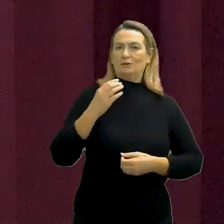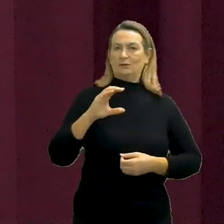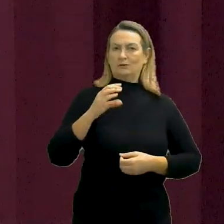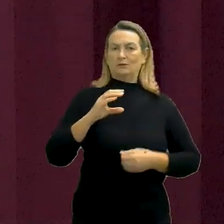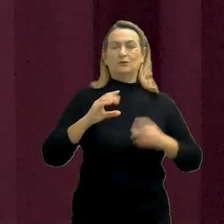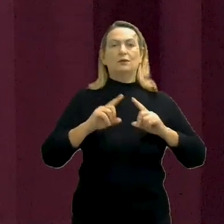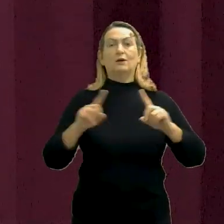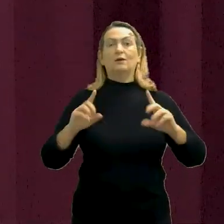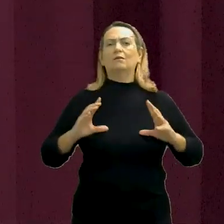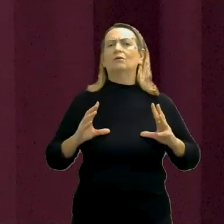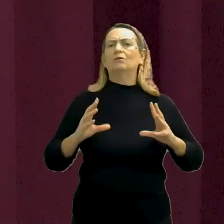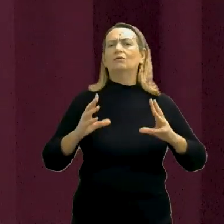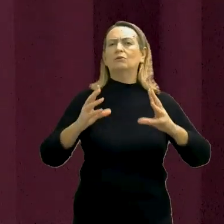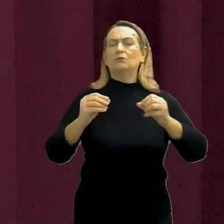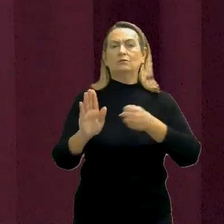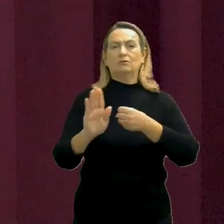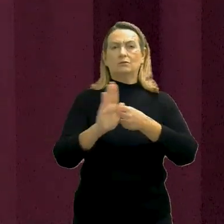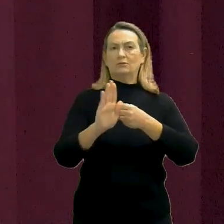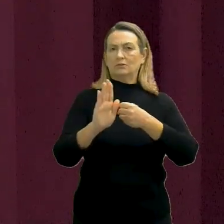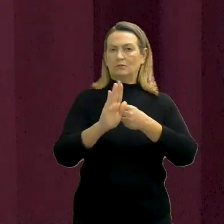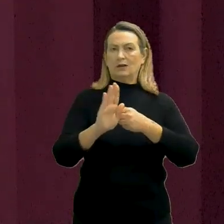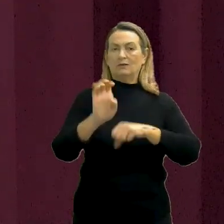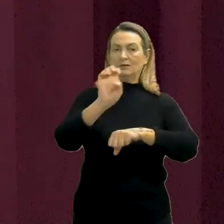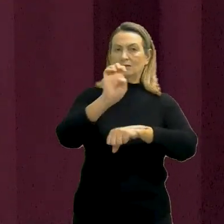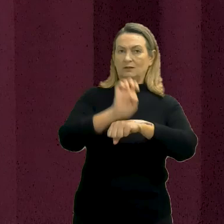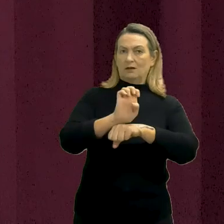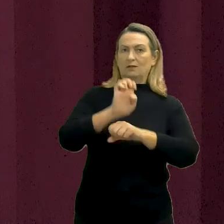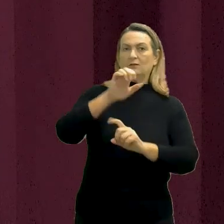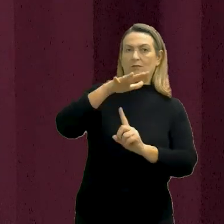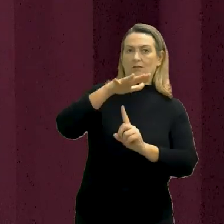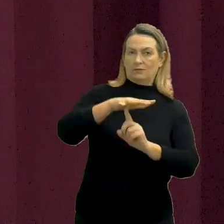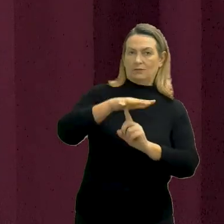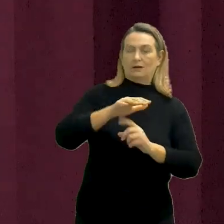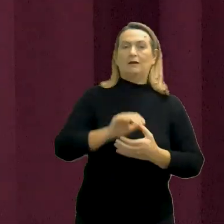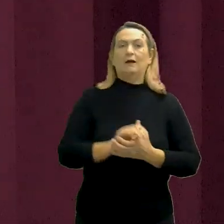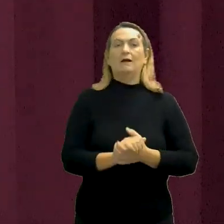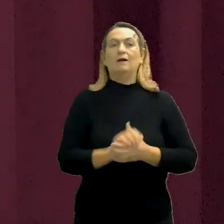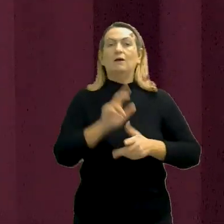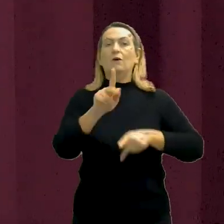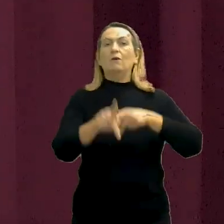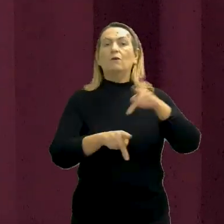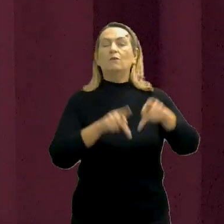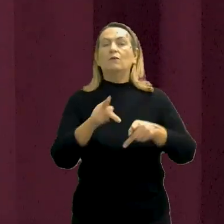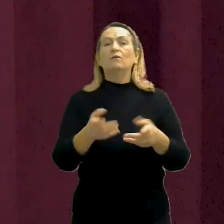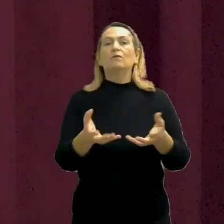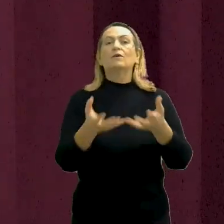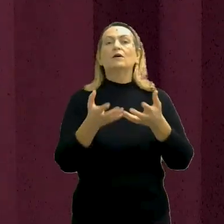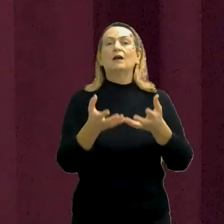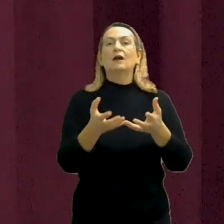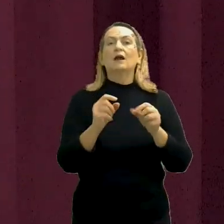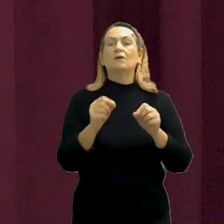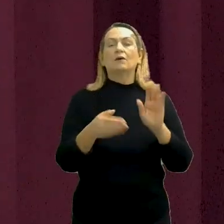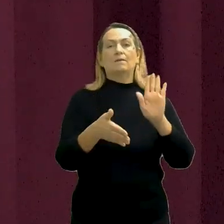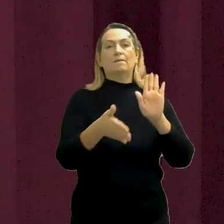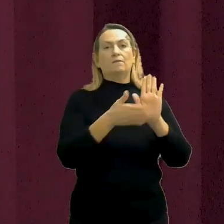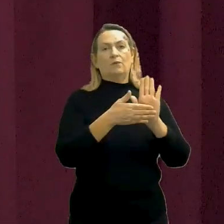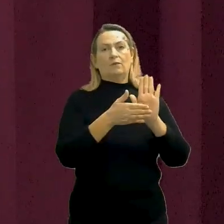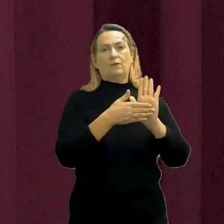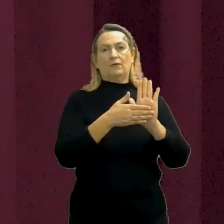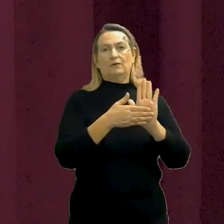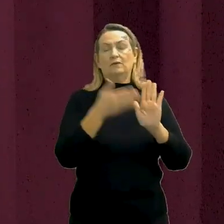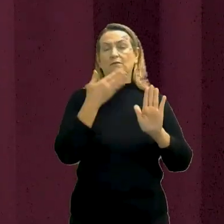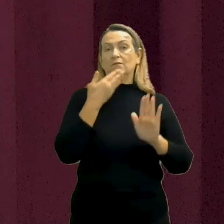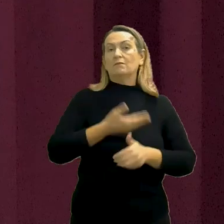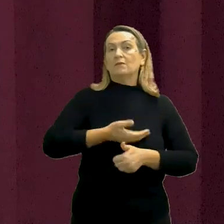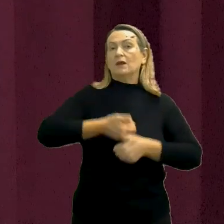como Palotina Londrina em Maringá a população quer ver propostas que é melhoria da qualidade de vida